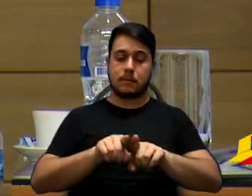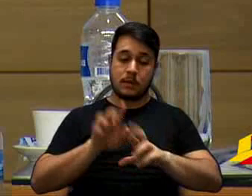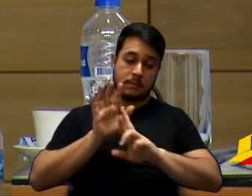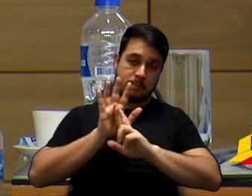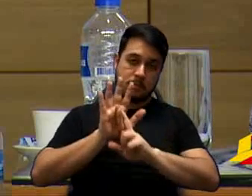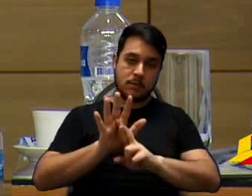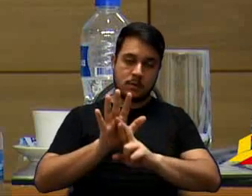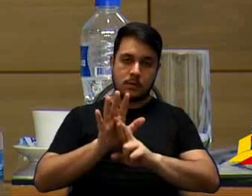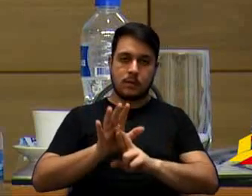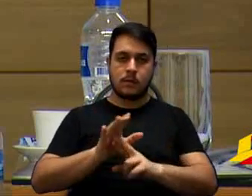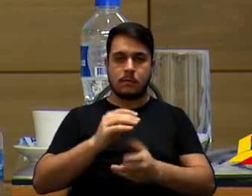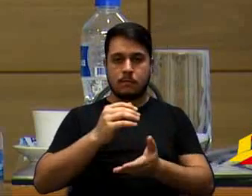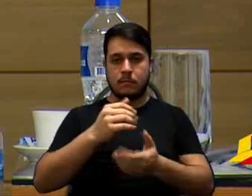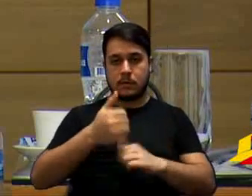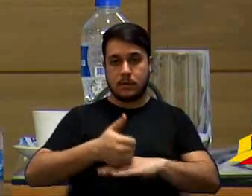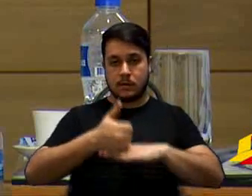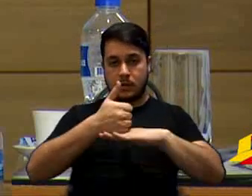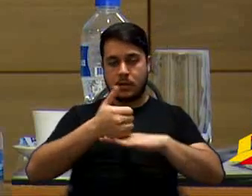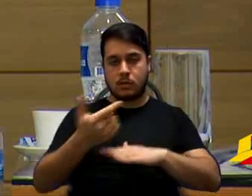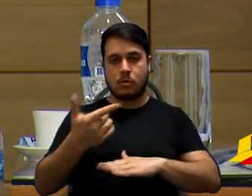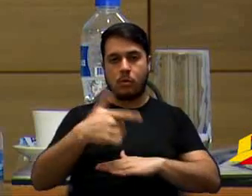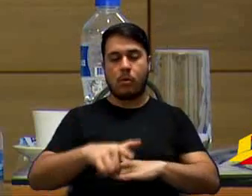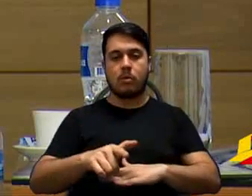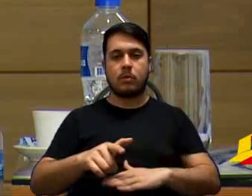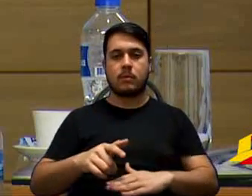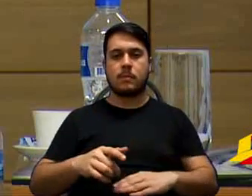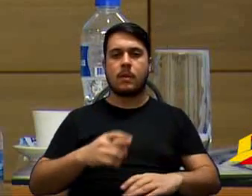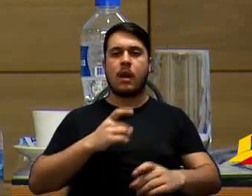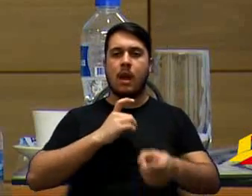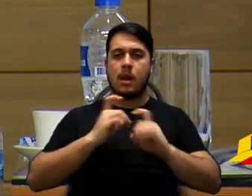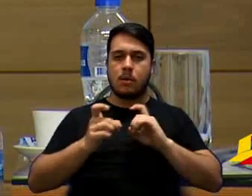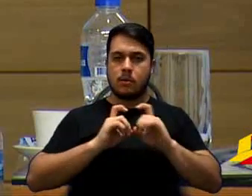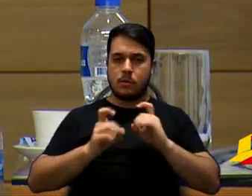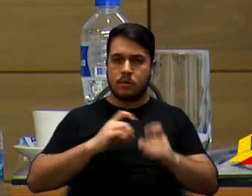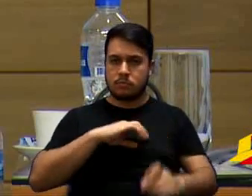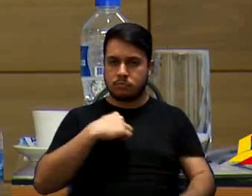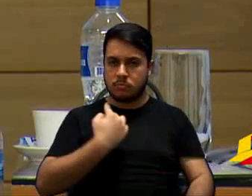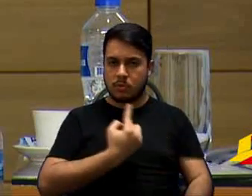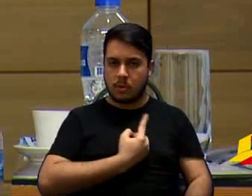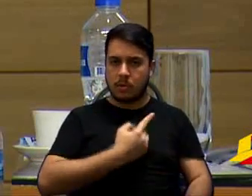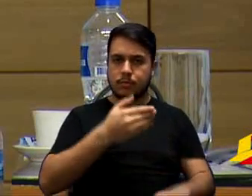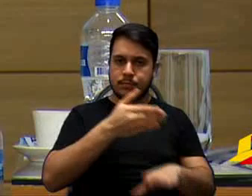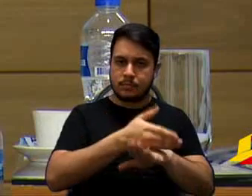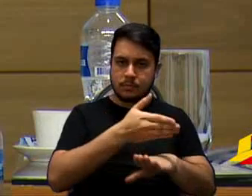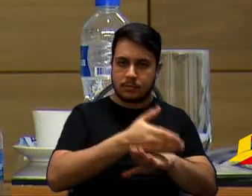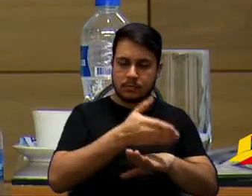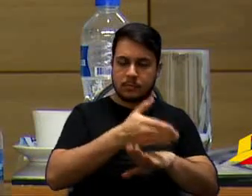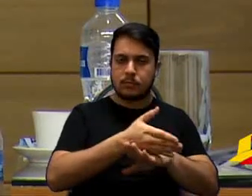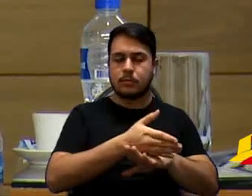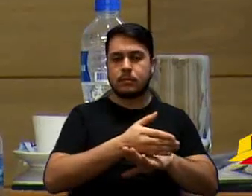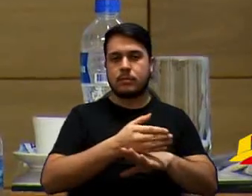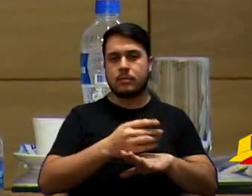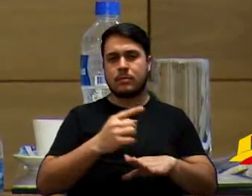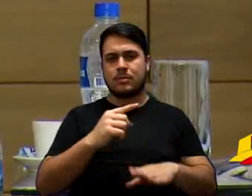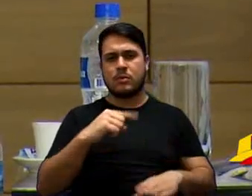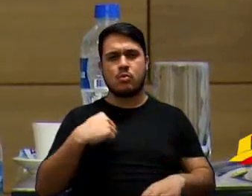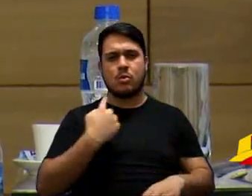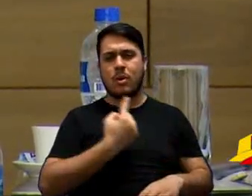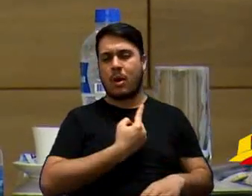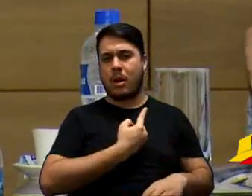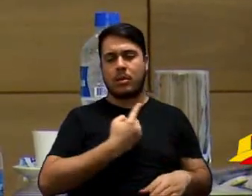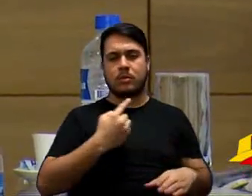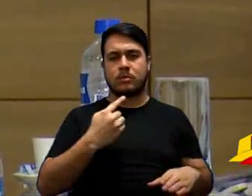emendada outra secretaria dizer que na verdade nas reuniões que nós participamos e nós não vimos os